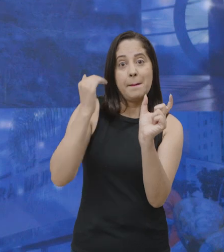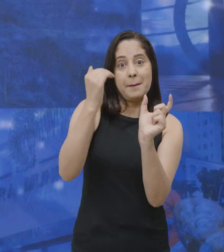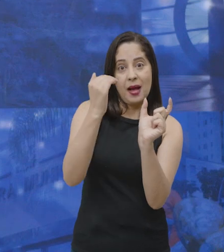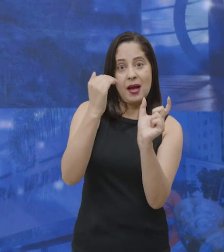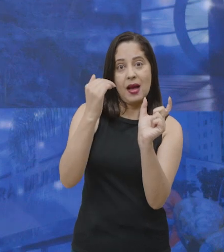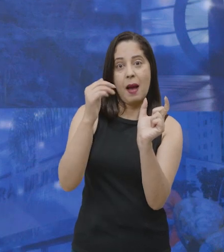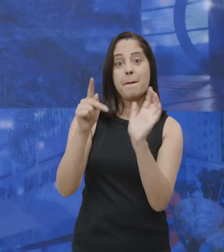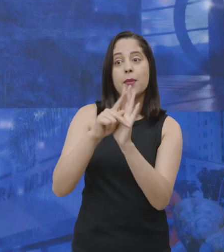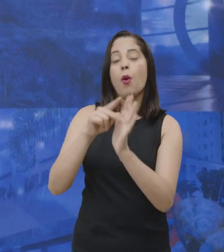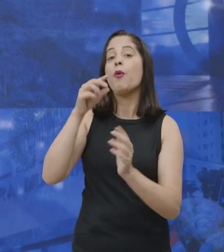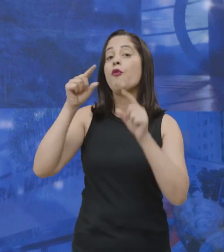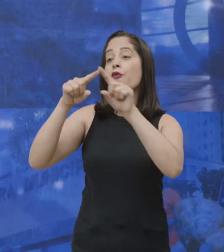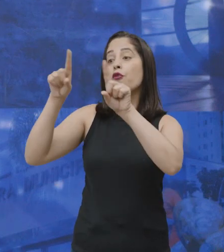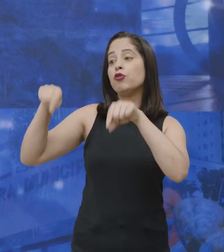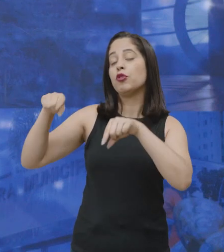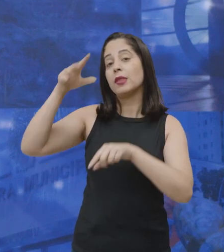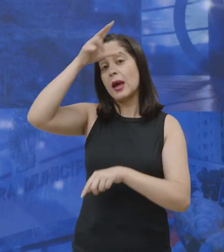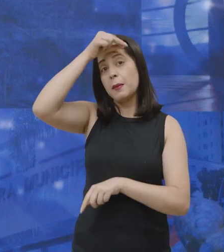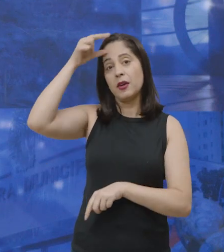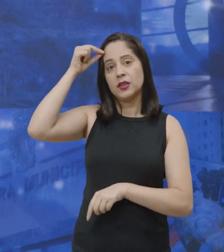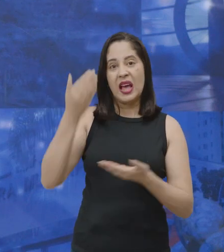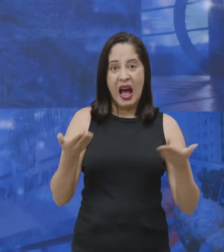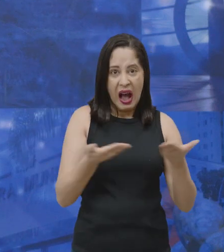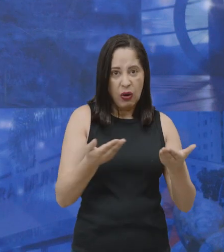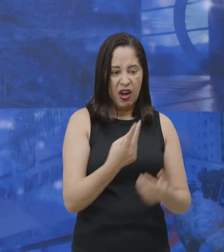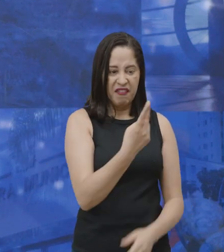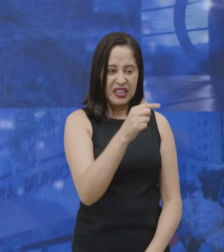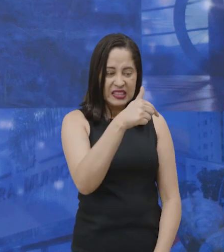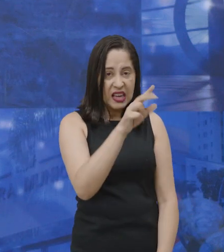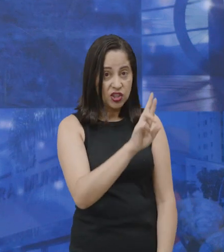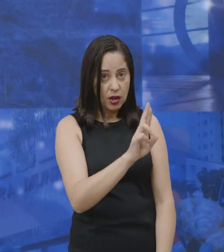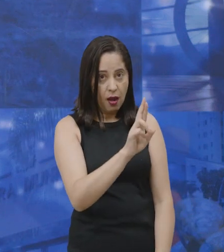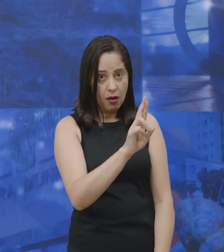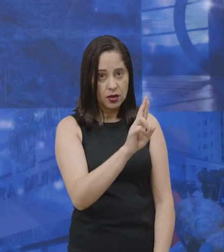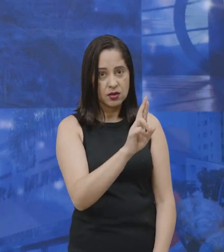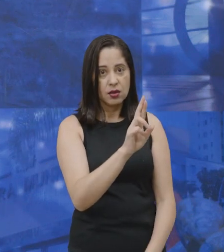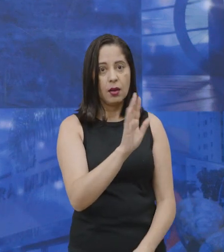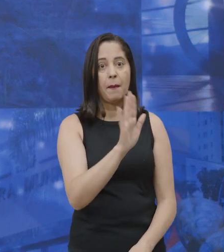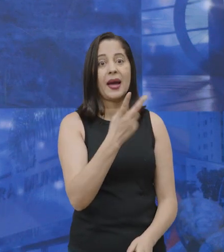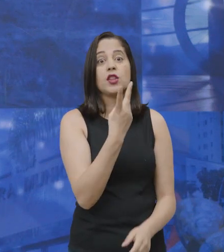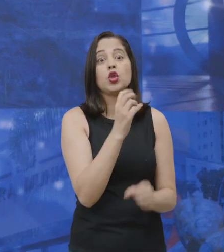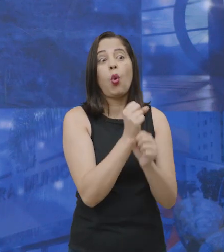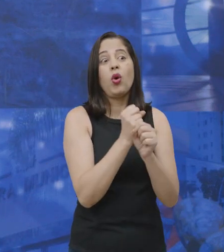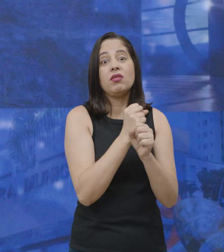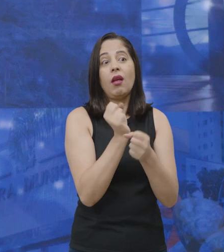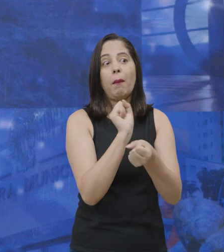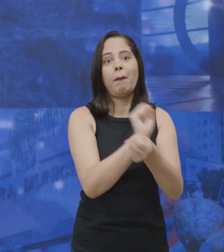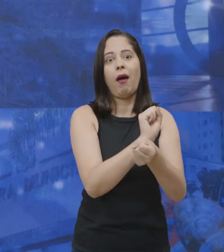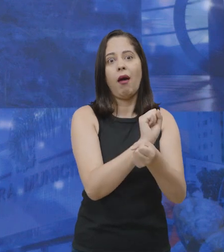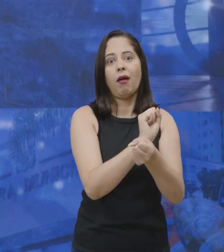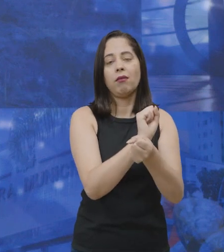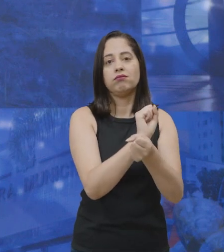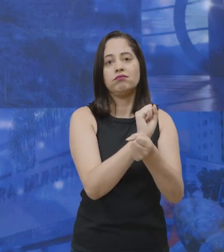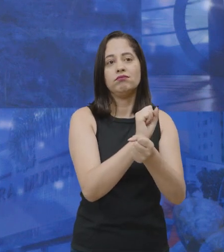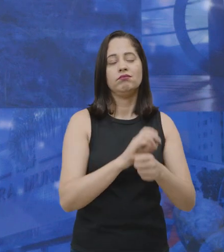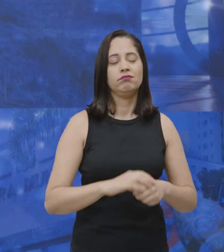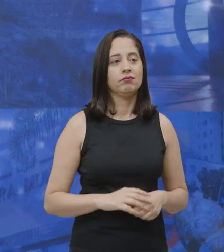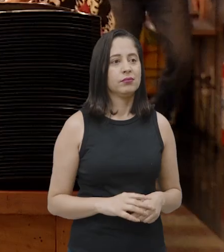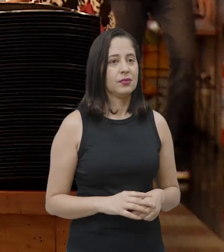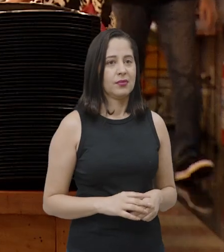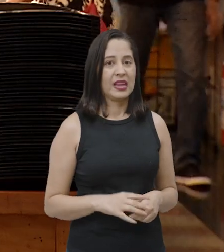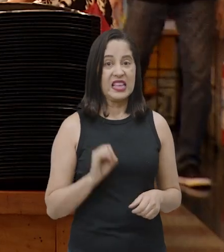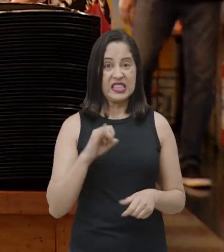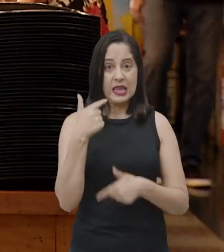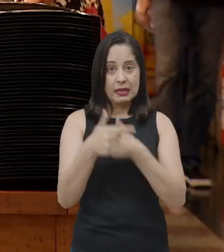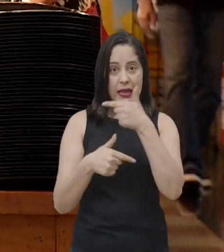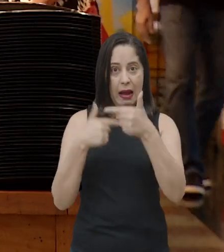Alimentação dos servidores municipais. Esse valor hoje é de R$ 27,00 e está estagnado há mais de 2 anos.